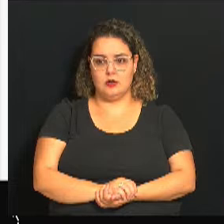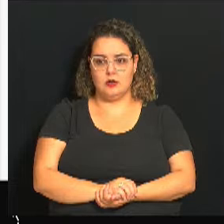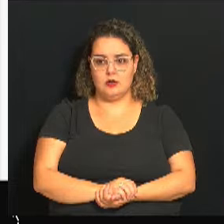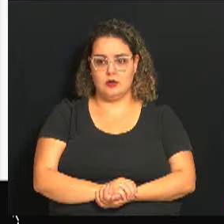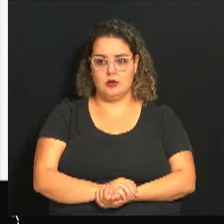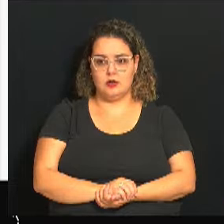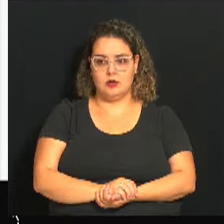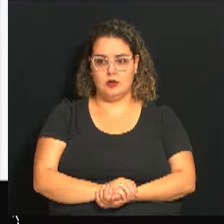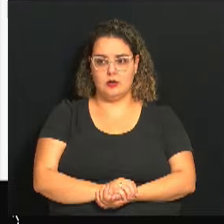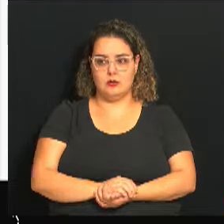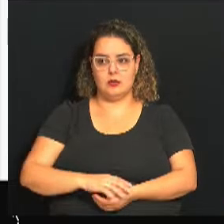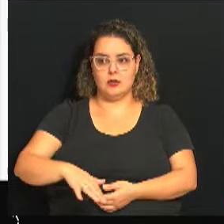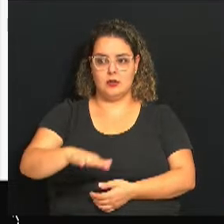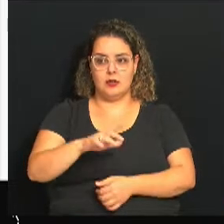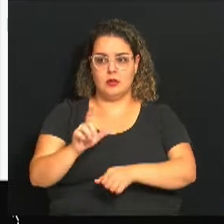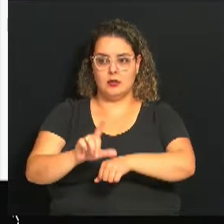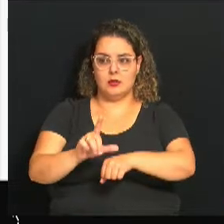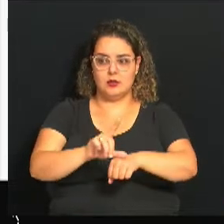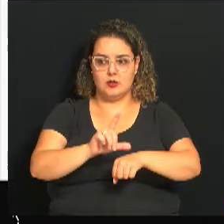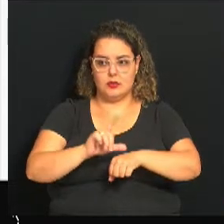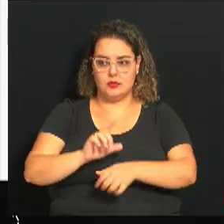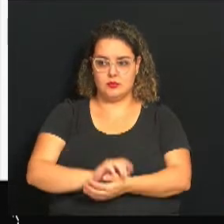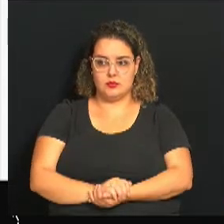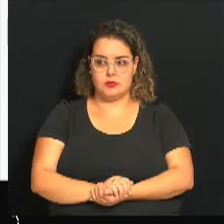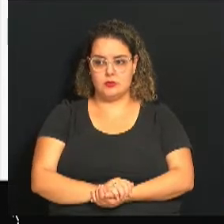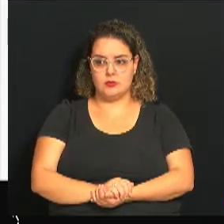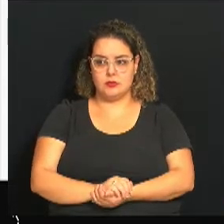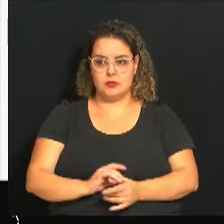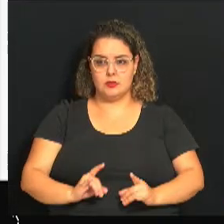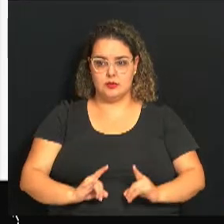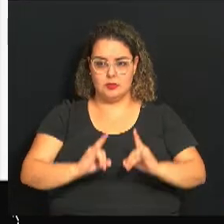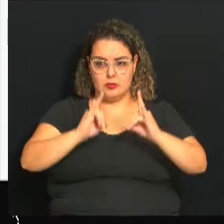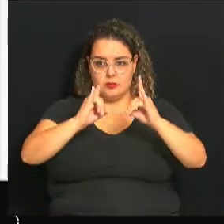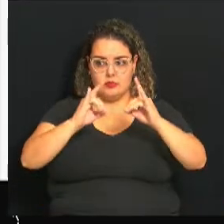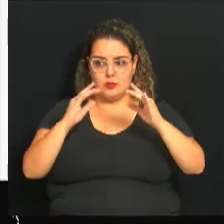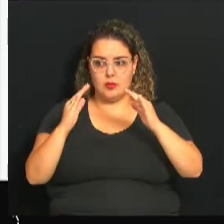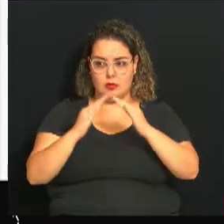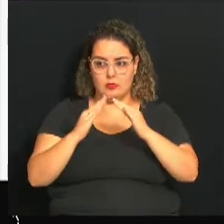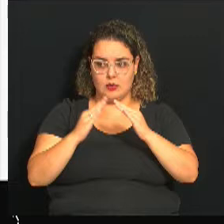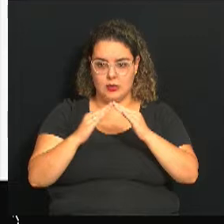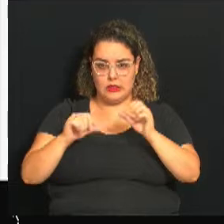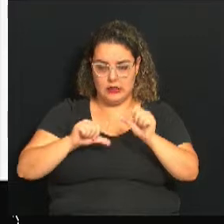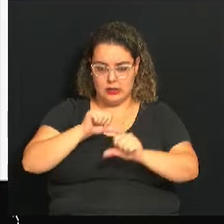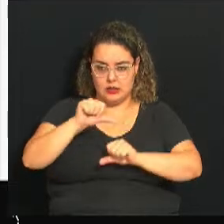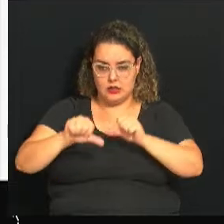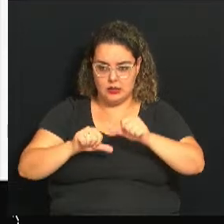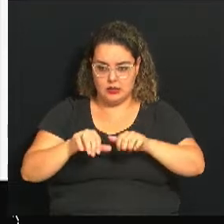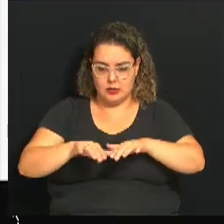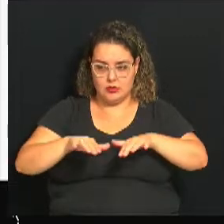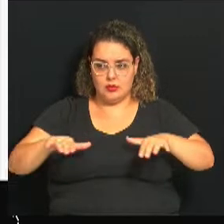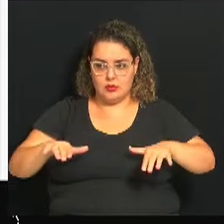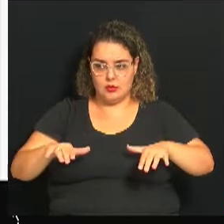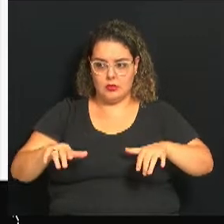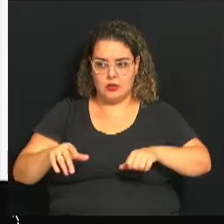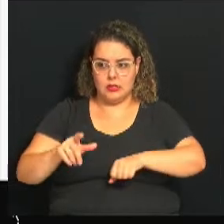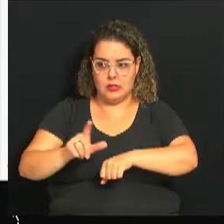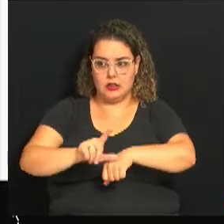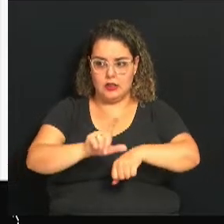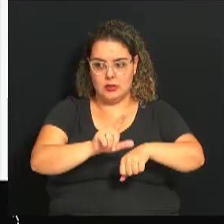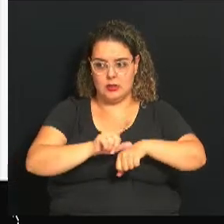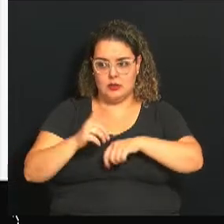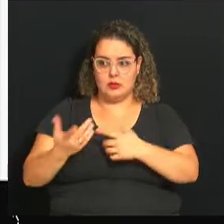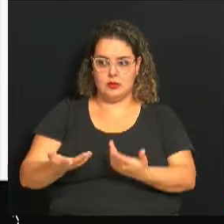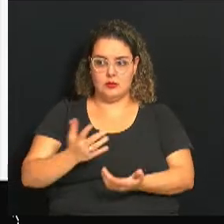áreas comerciais. Então, eu tenho um prédio totalmente residencial, eu posso transformar a área do térreo em comércio? Né? Então,